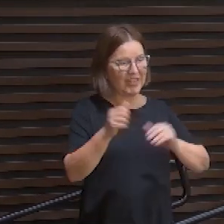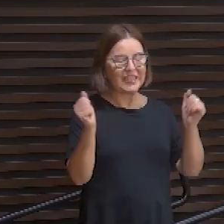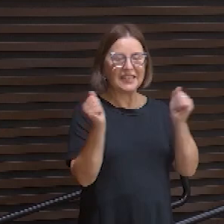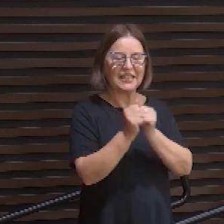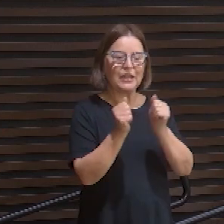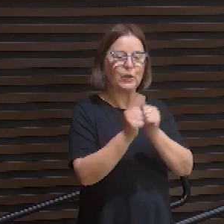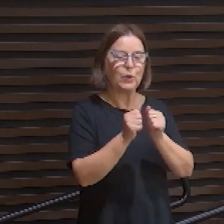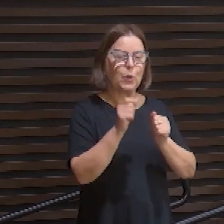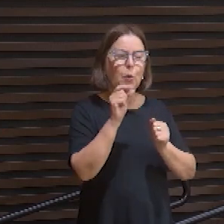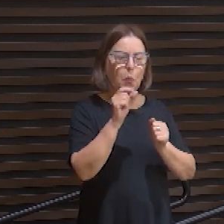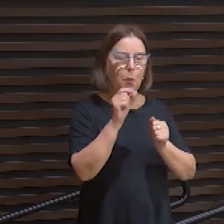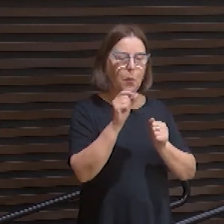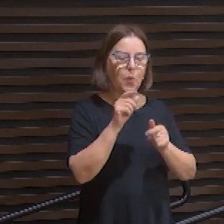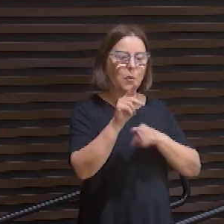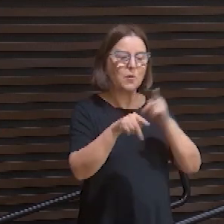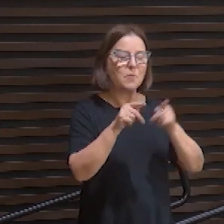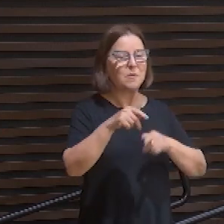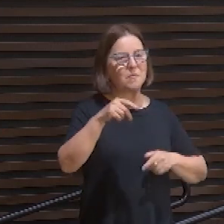saber que essa turma